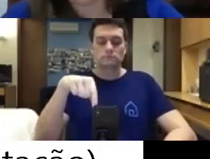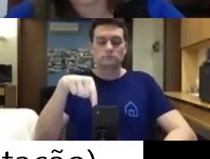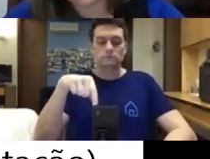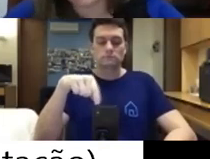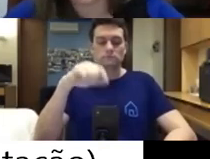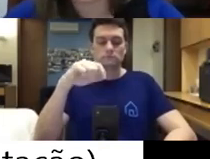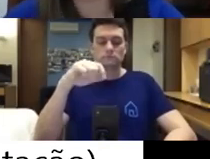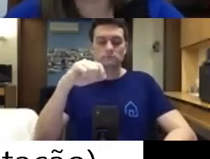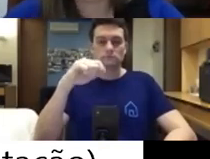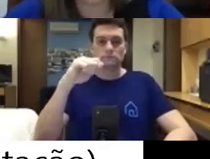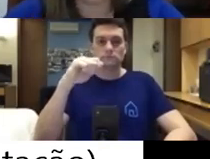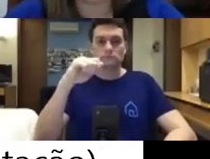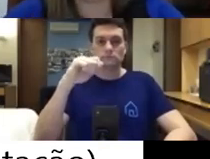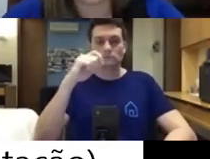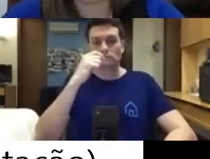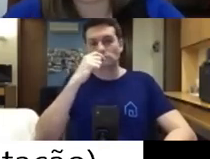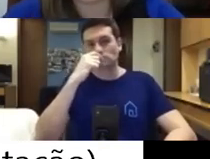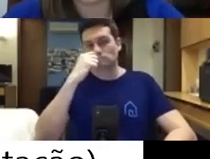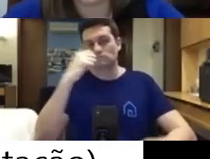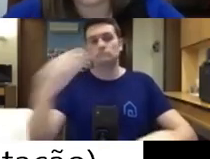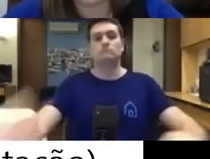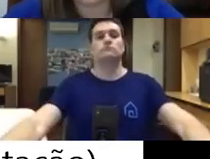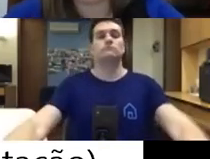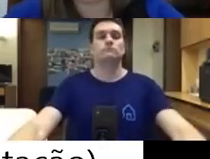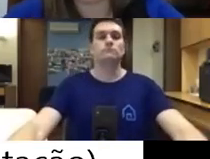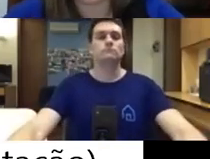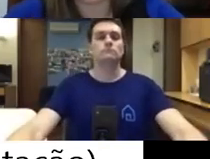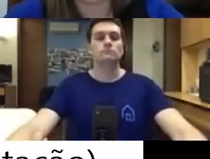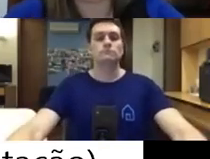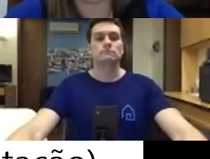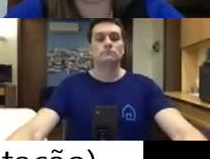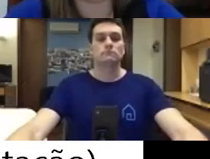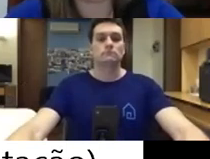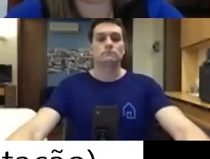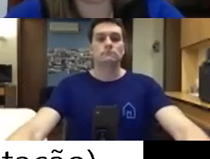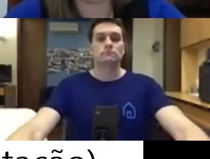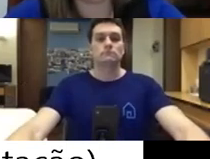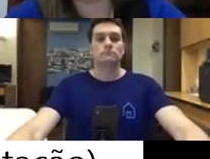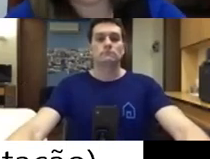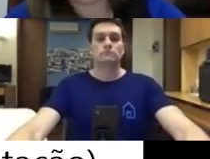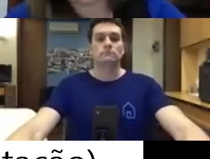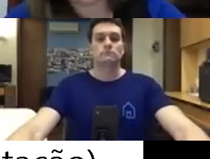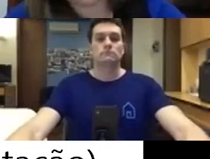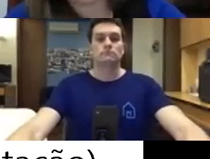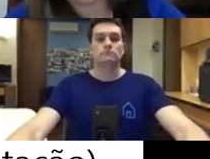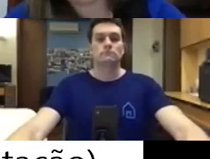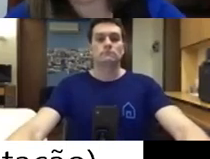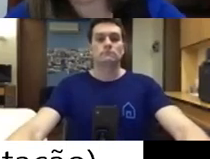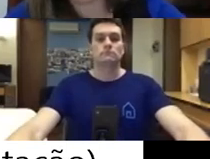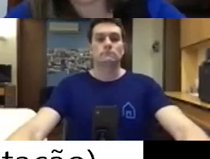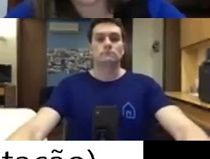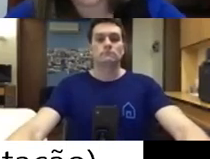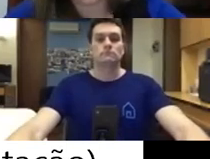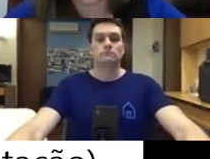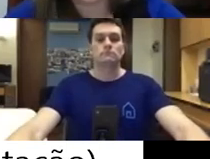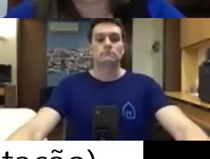provocar desplacamento, enfim, prejudicar bastante a estrutura. E temos a questão, então, como eu falei, da expansão